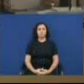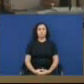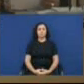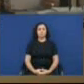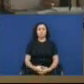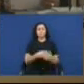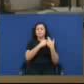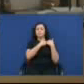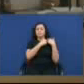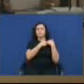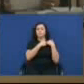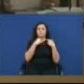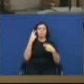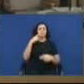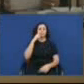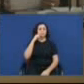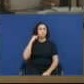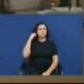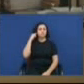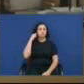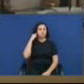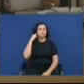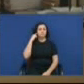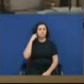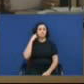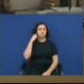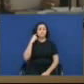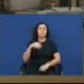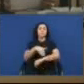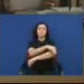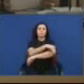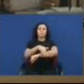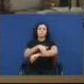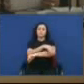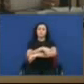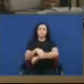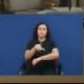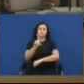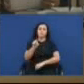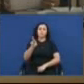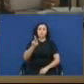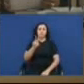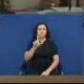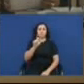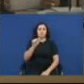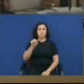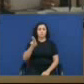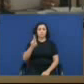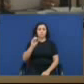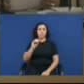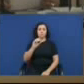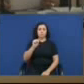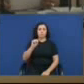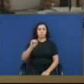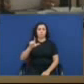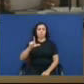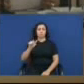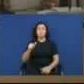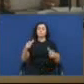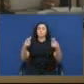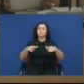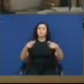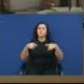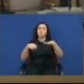179/2014. Autor vereador Nilton Santos. Perpetua o nome de Dr. Lauro Correia da Silva no saguão